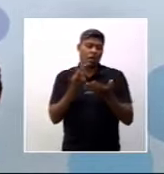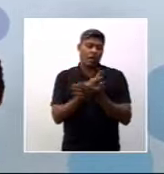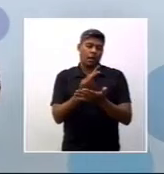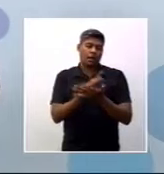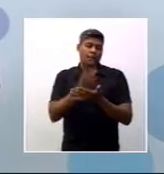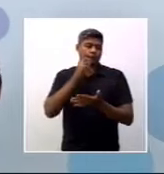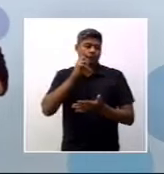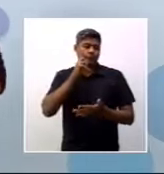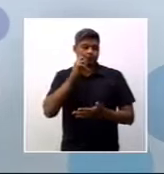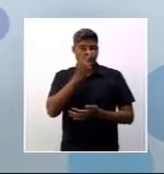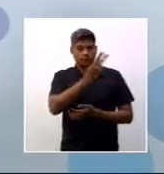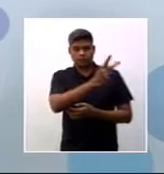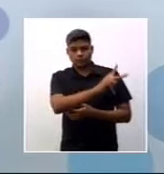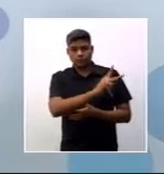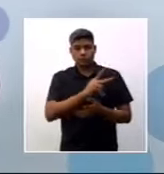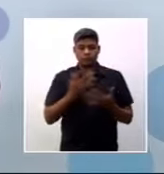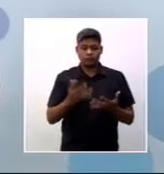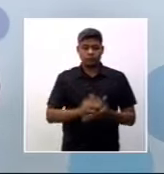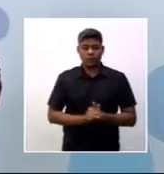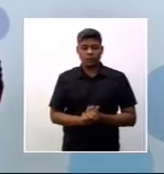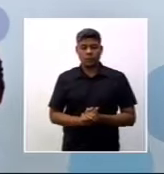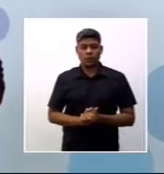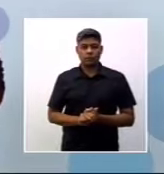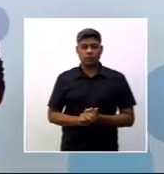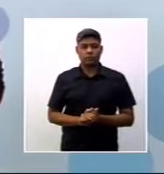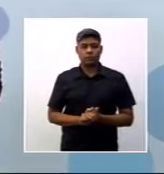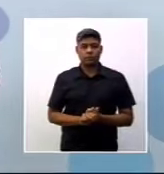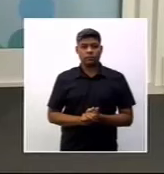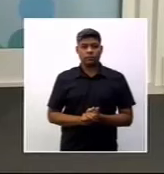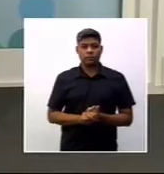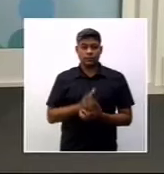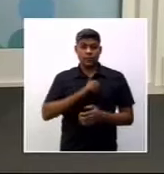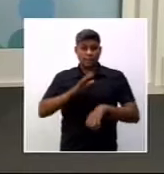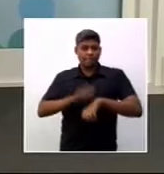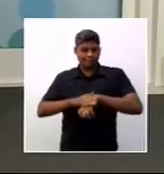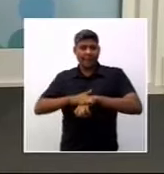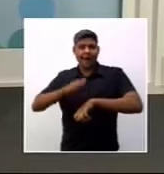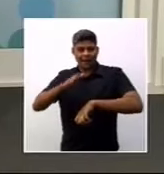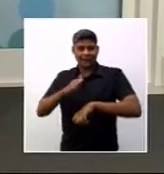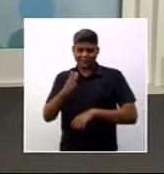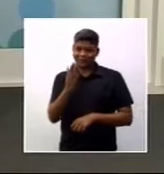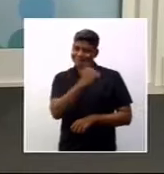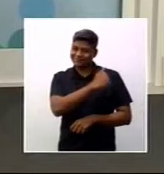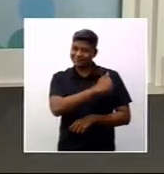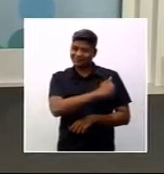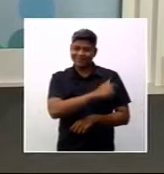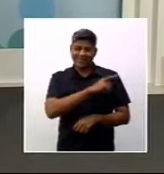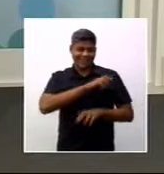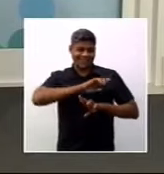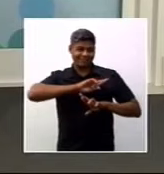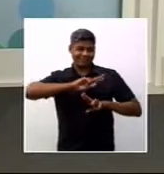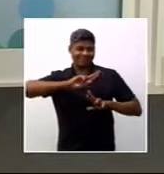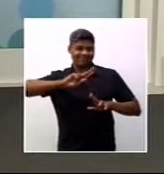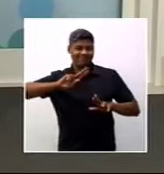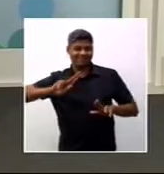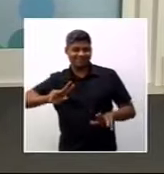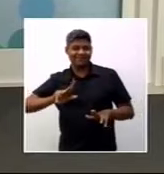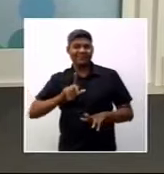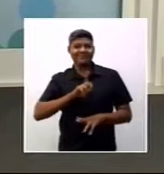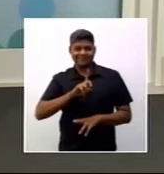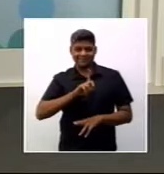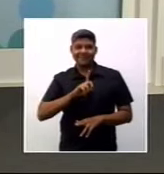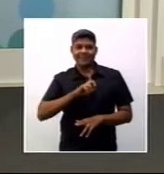aquela pessoa no dia a dia dela tá bom e tem mais bora nossa tem um monte aqui eu acho que